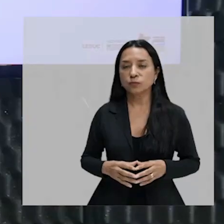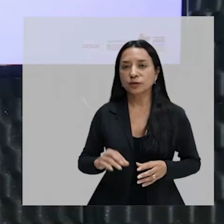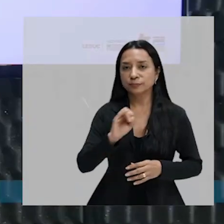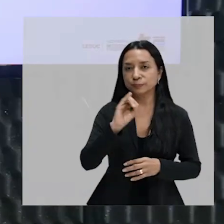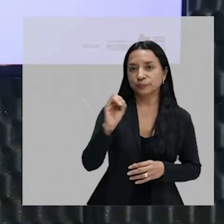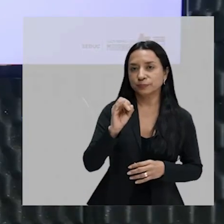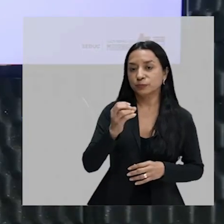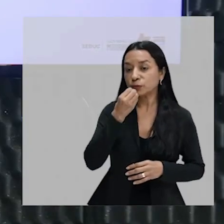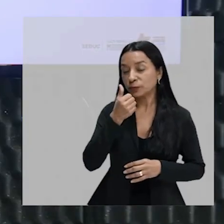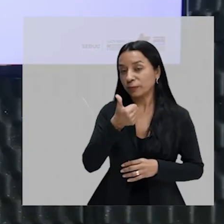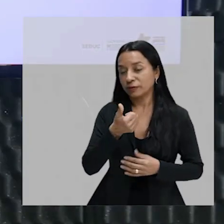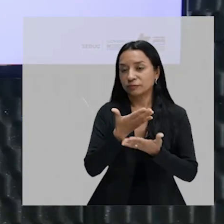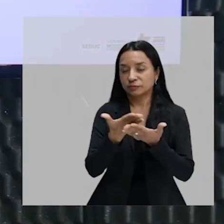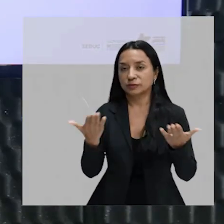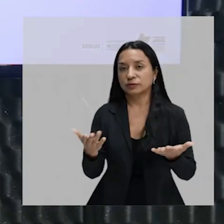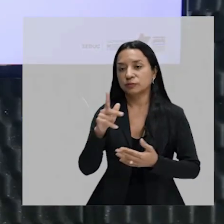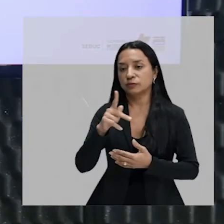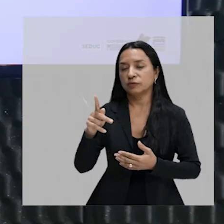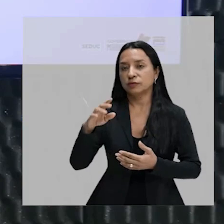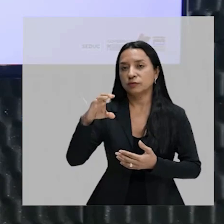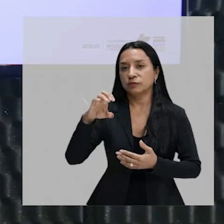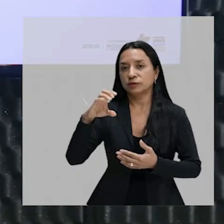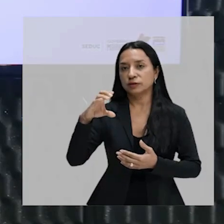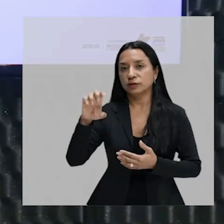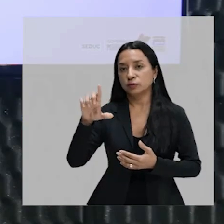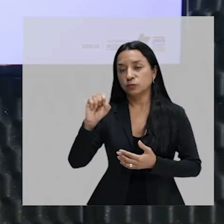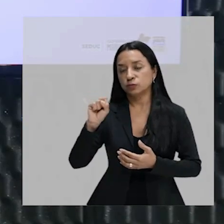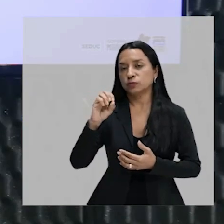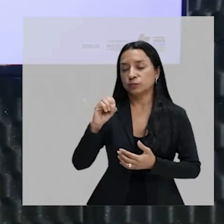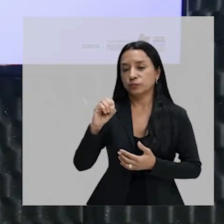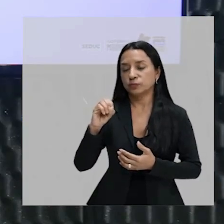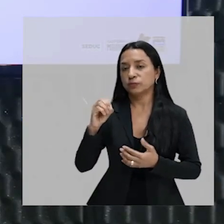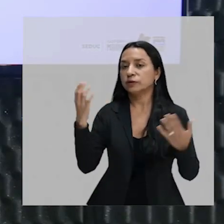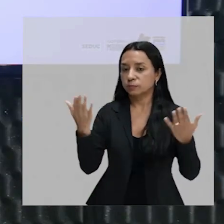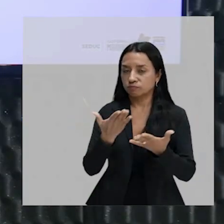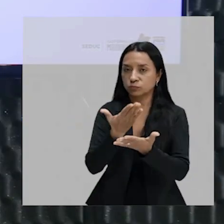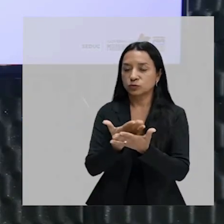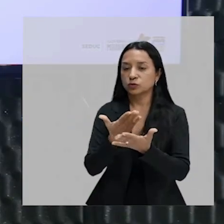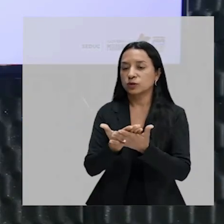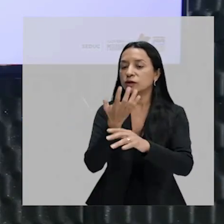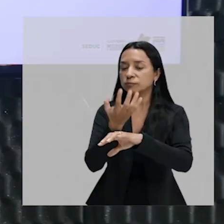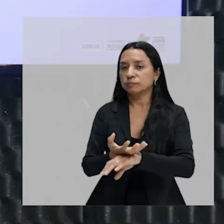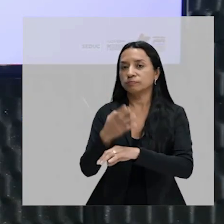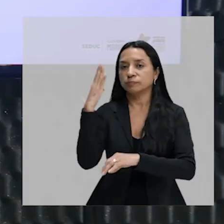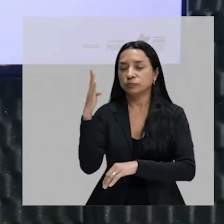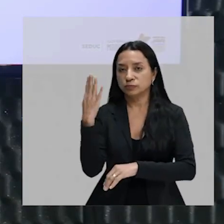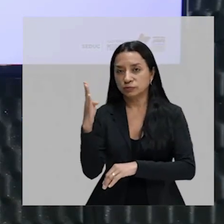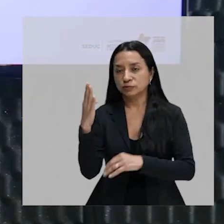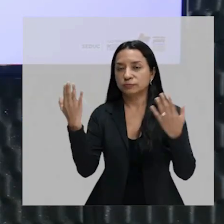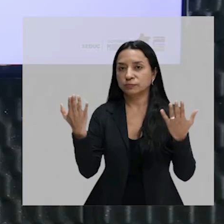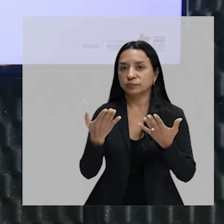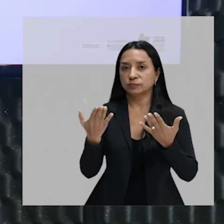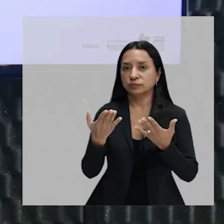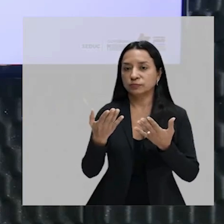fala galerinha tudo bem com vocês aqui é o professor Celso Ramos nós vamos agora estudar biologia Tá e agora